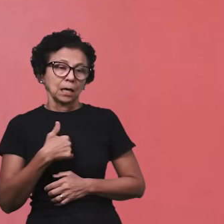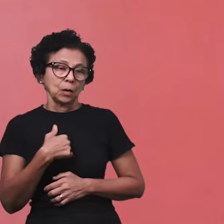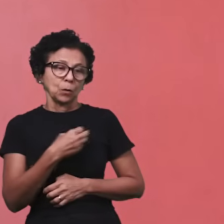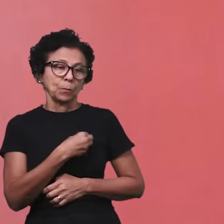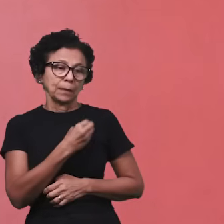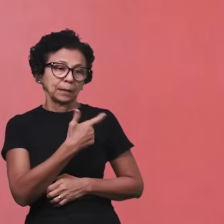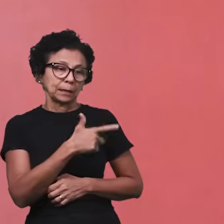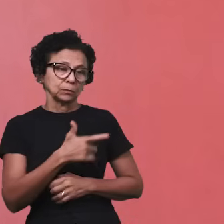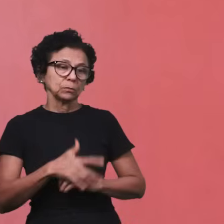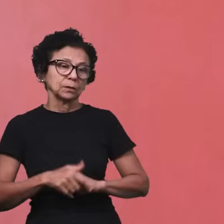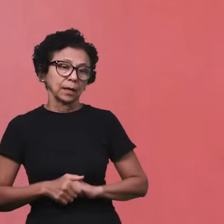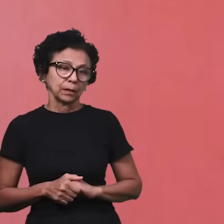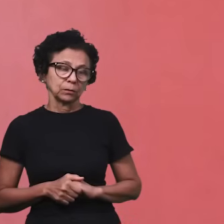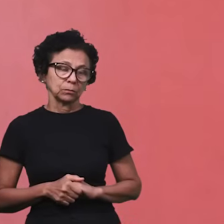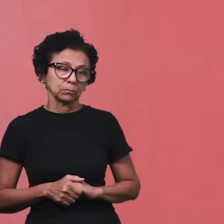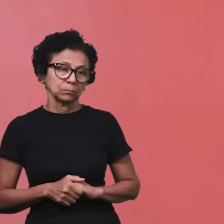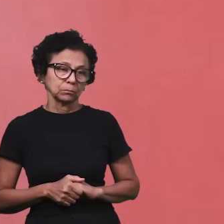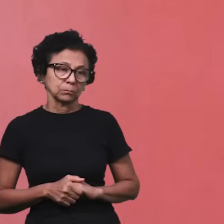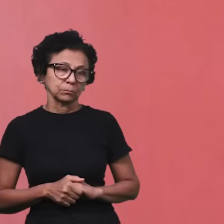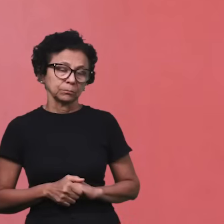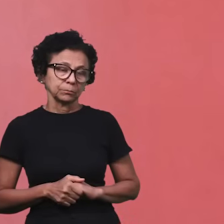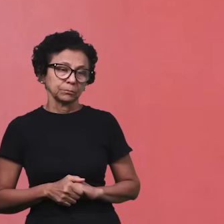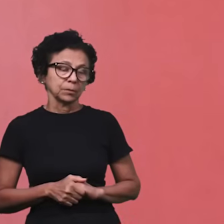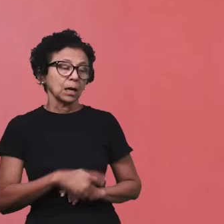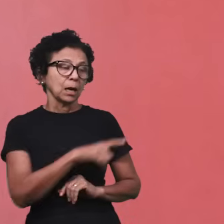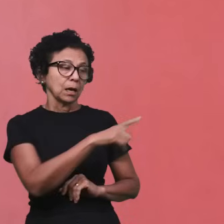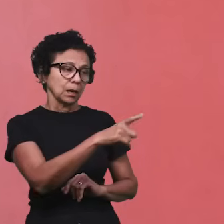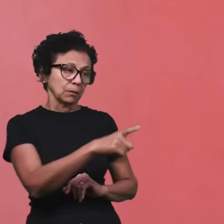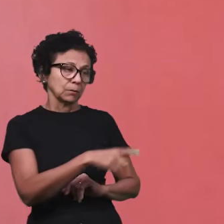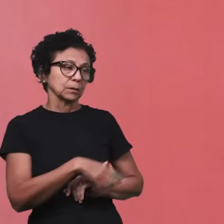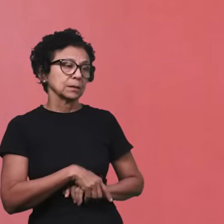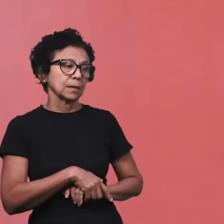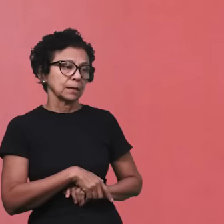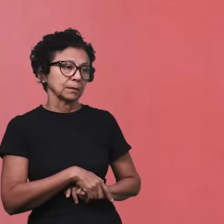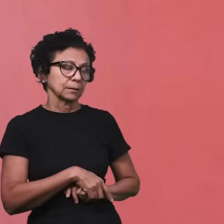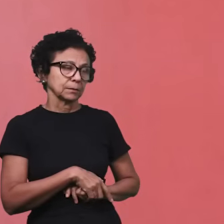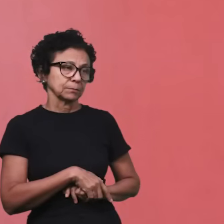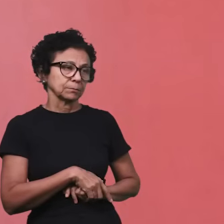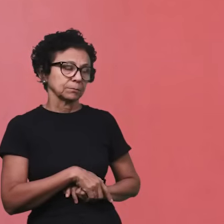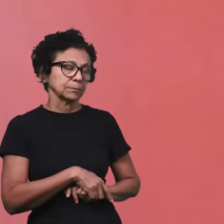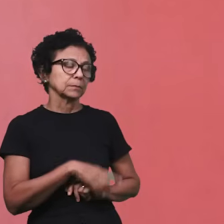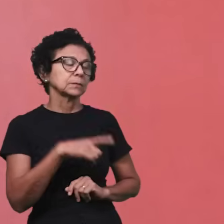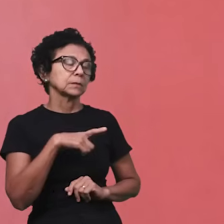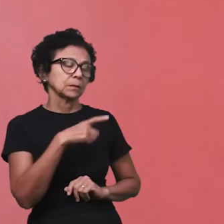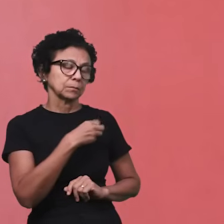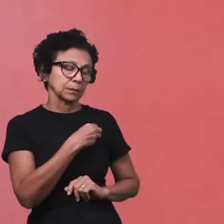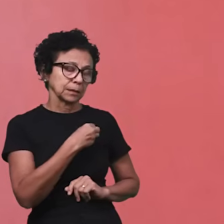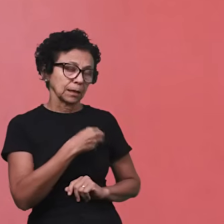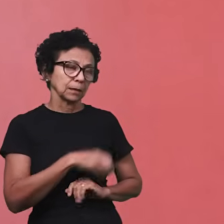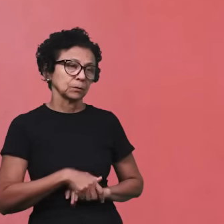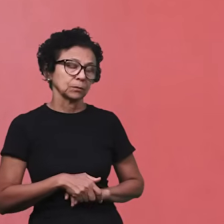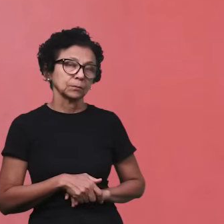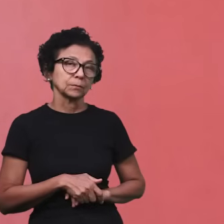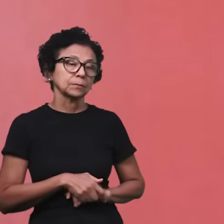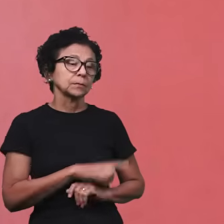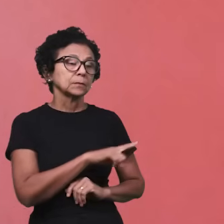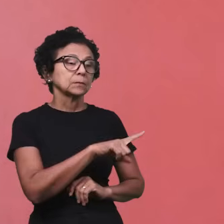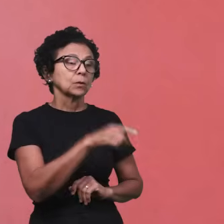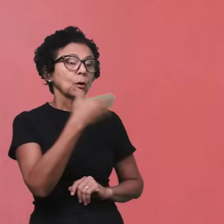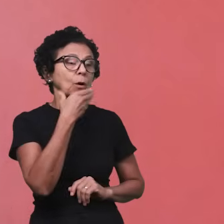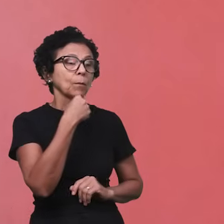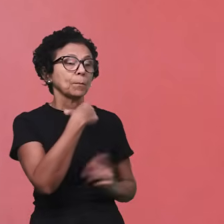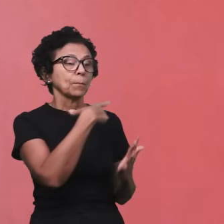Mas o que acontece ali? Aqueles homens, eles foram embora e levaram consigo o quê? O pecado